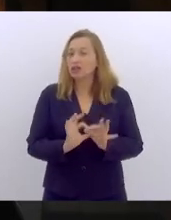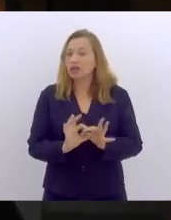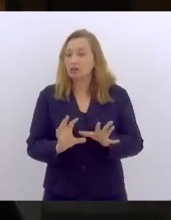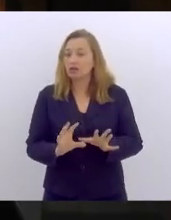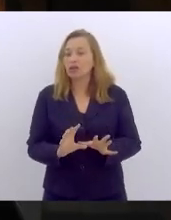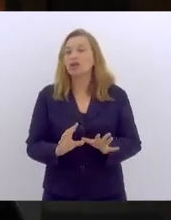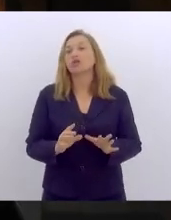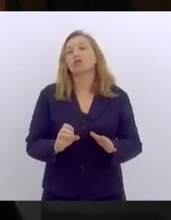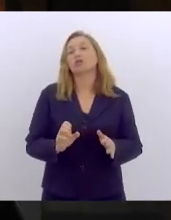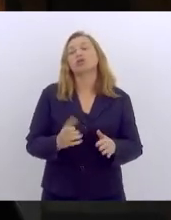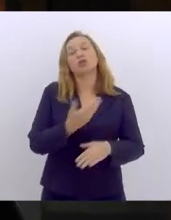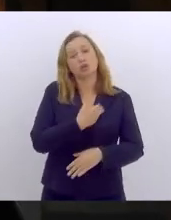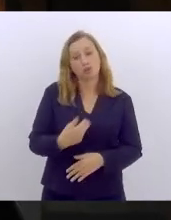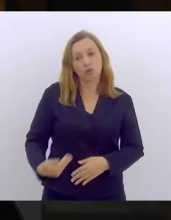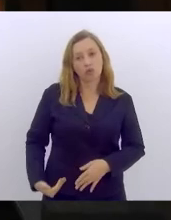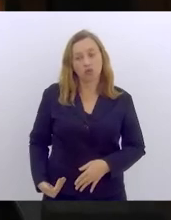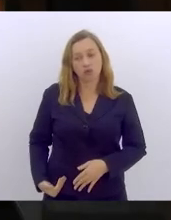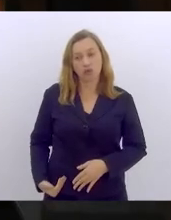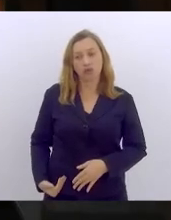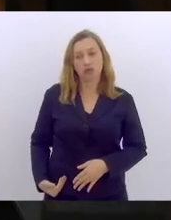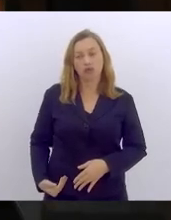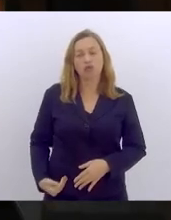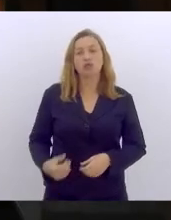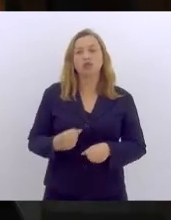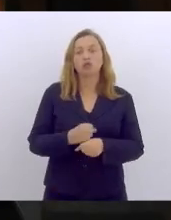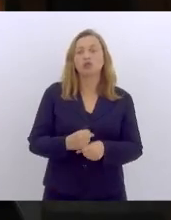que o governo, a partir de